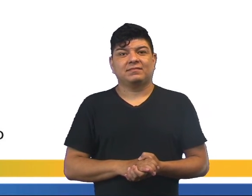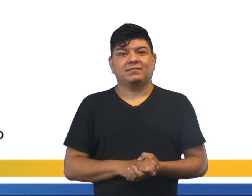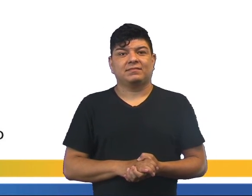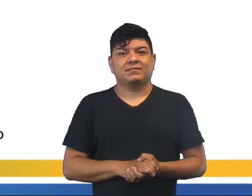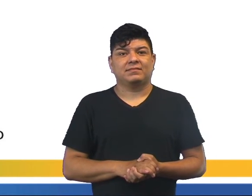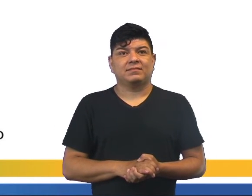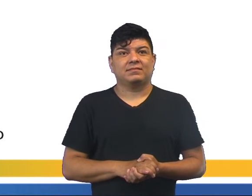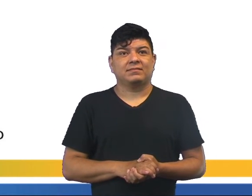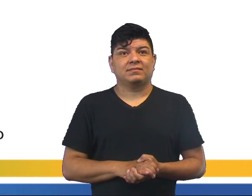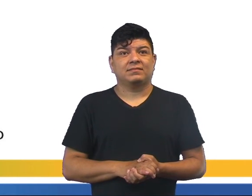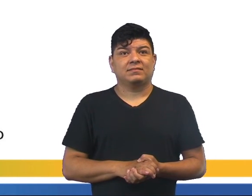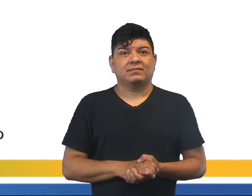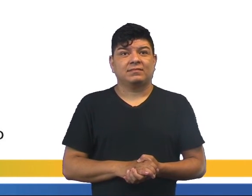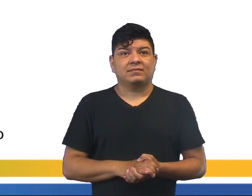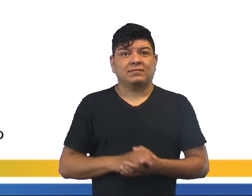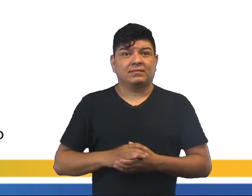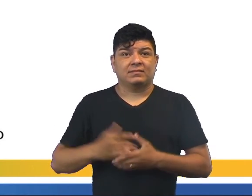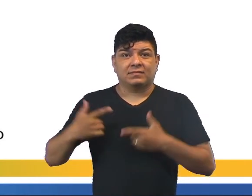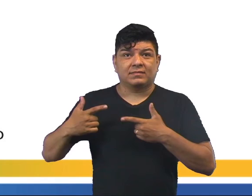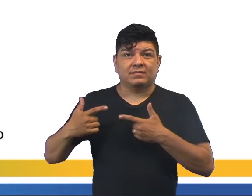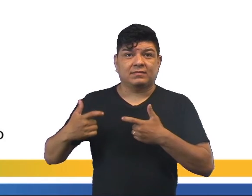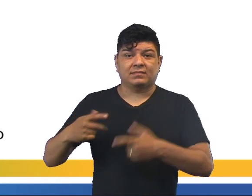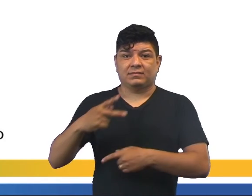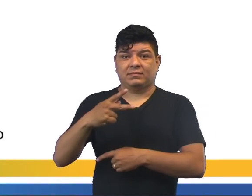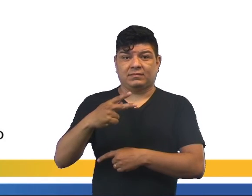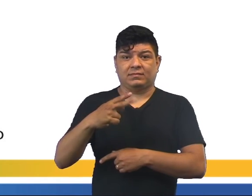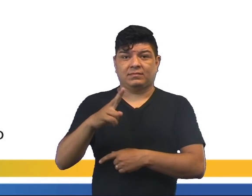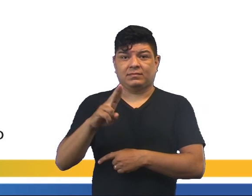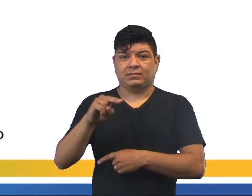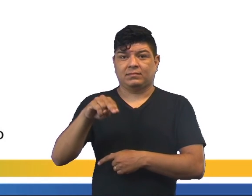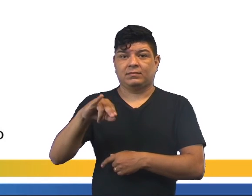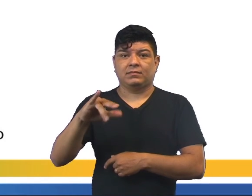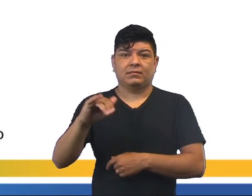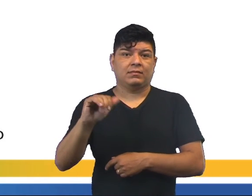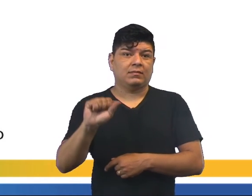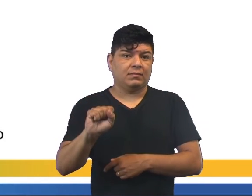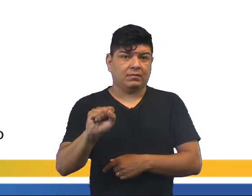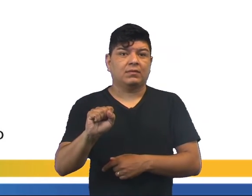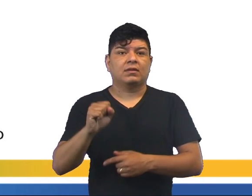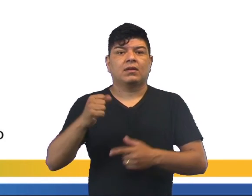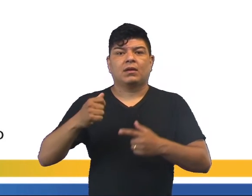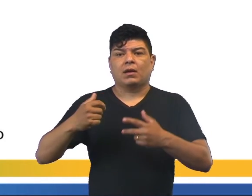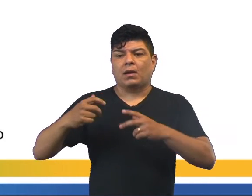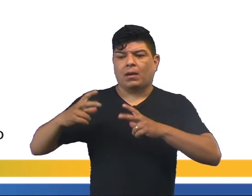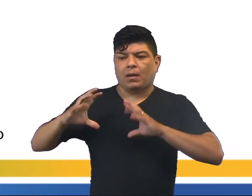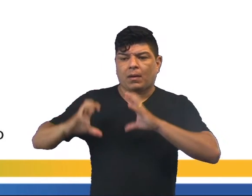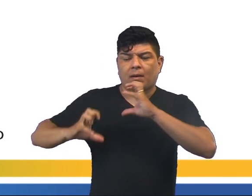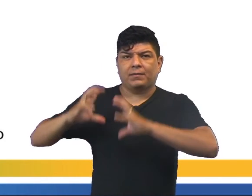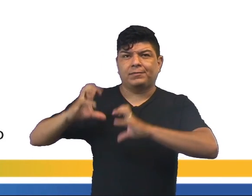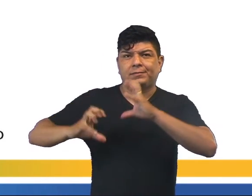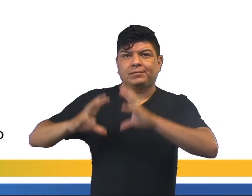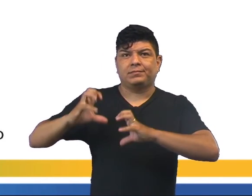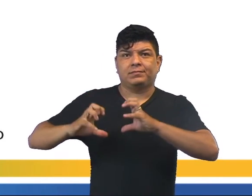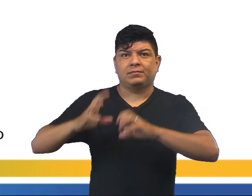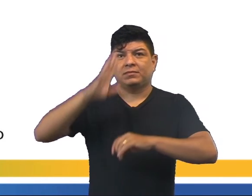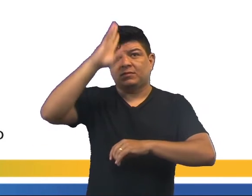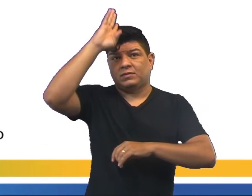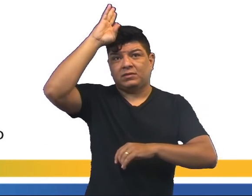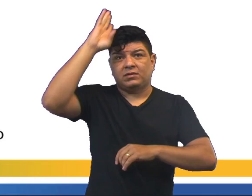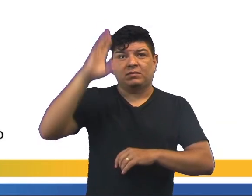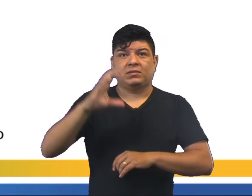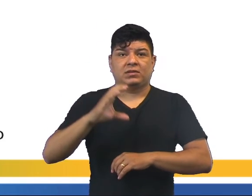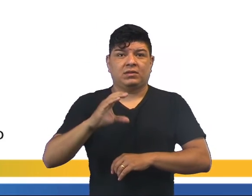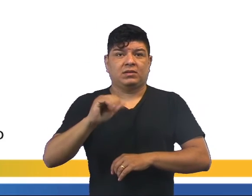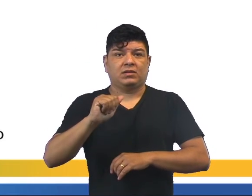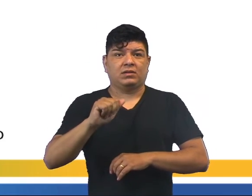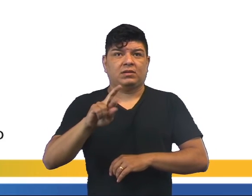questão as guerras púnicas ela conflitos entre a Roma e o Cartago no século